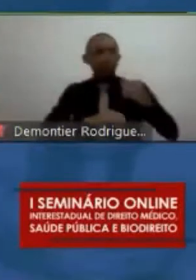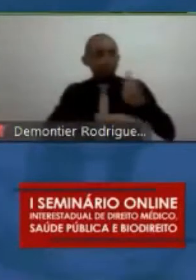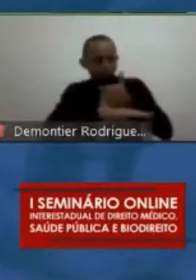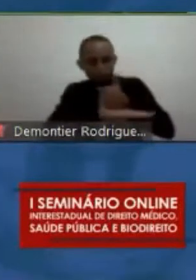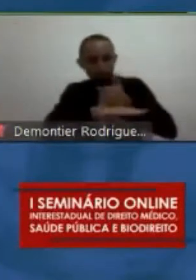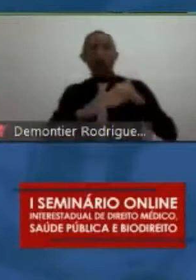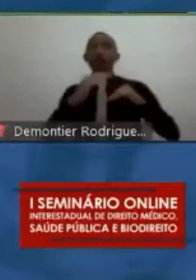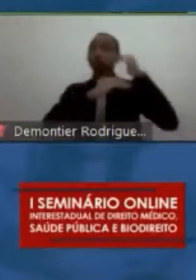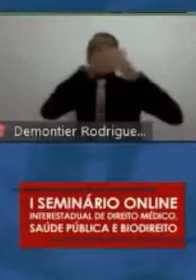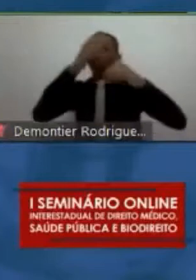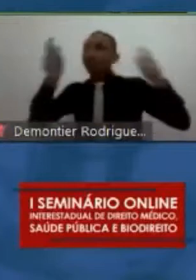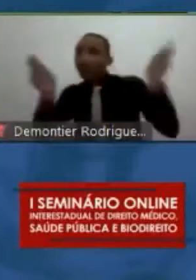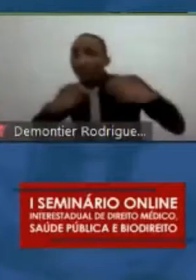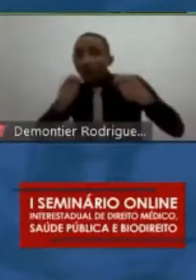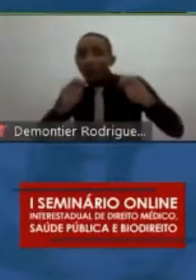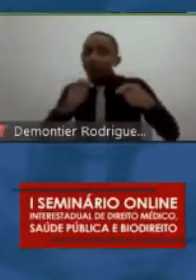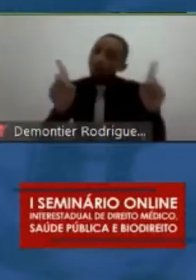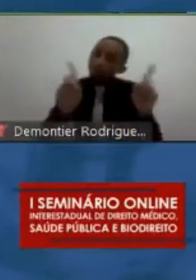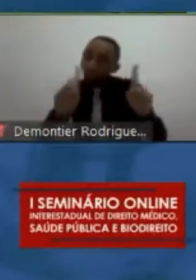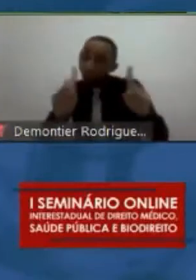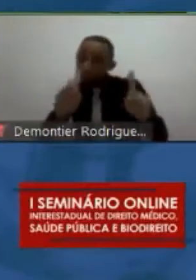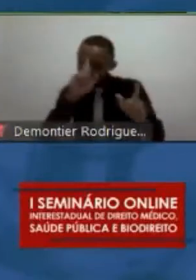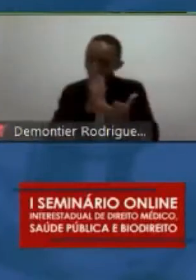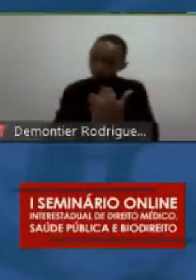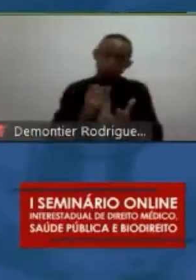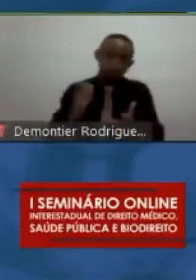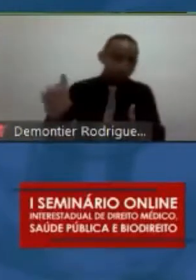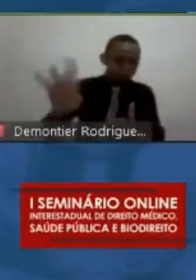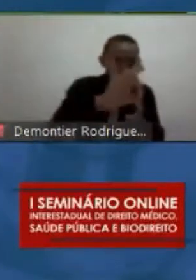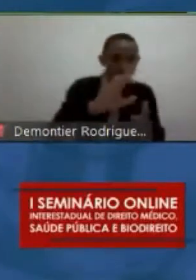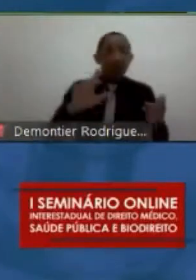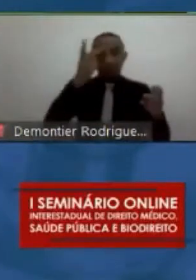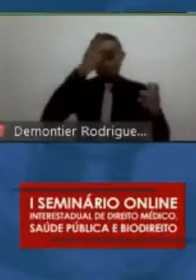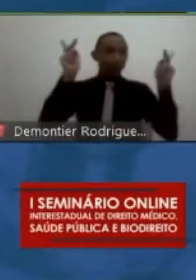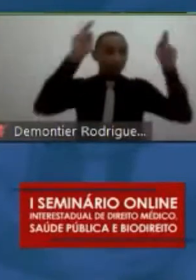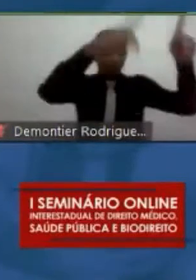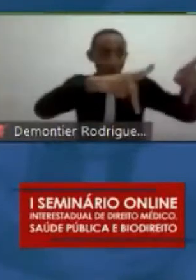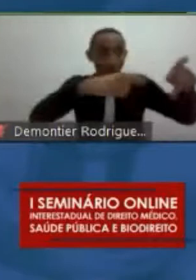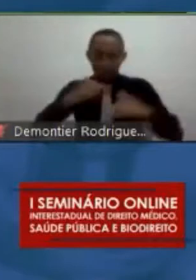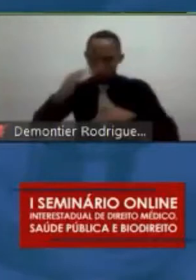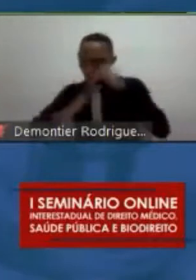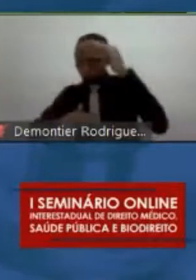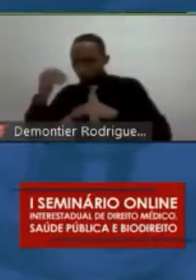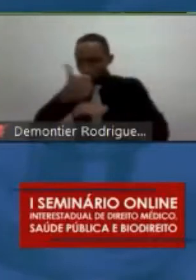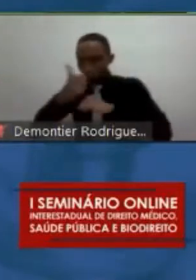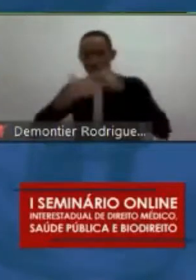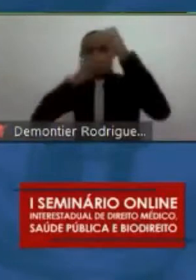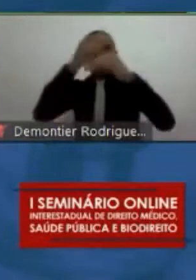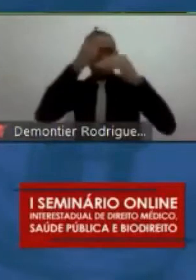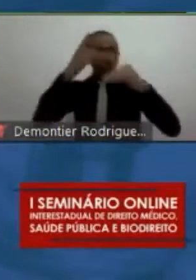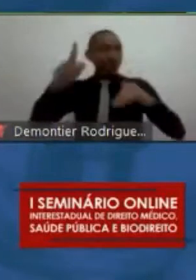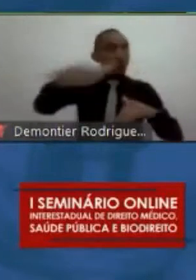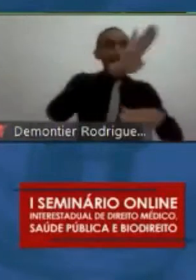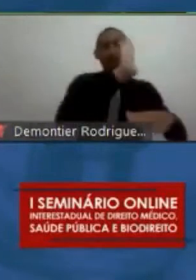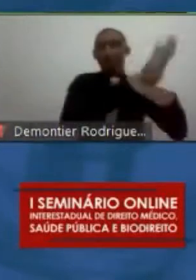as suas habilidades. E, nesse sentido, eu acho que é uma vantagem para toda a população. Haja visto que nós estamos enfrentando aqui na